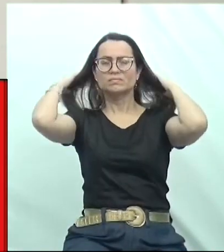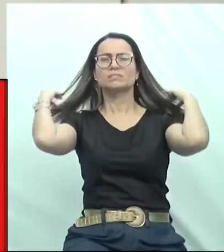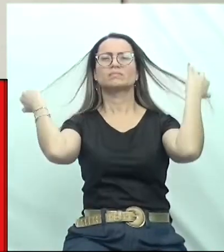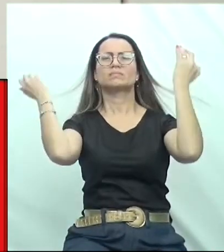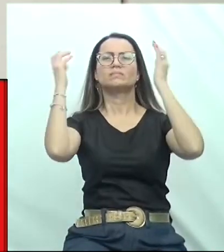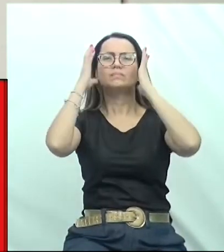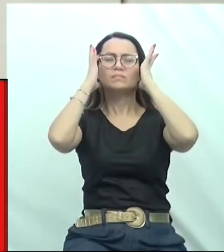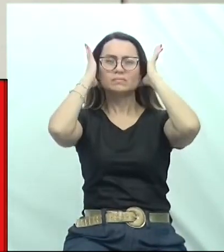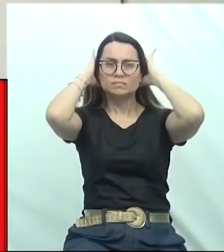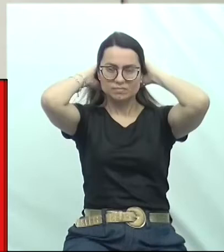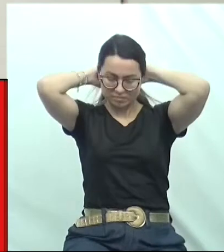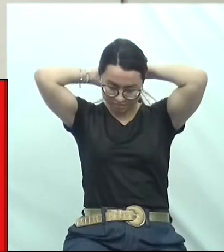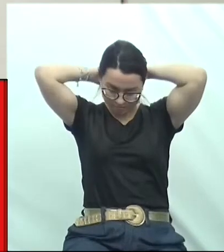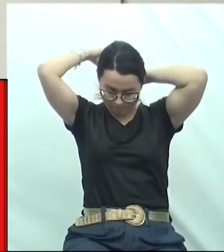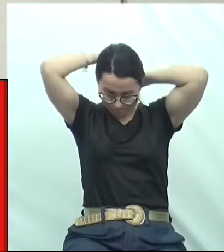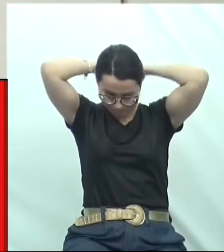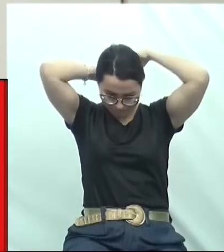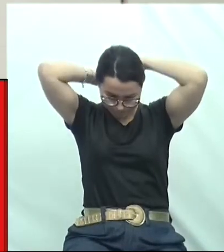perfeito,